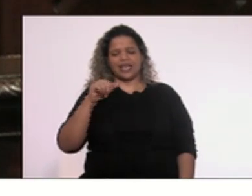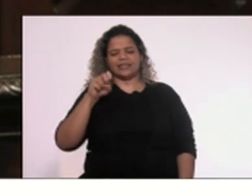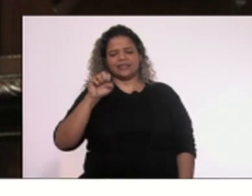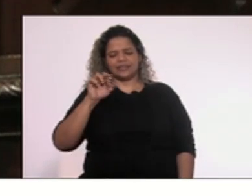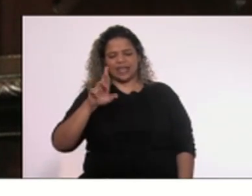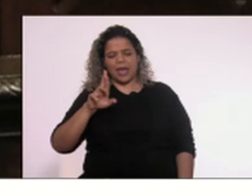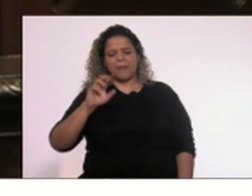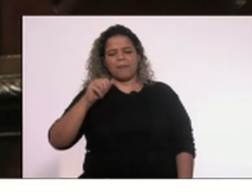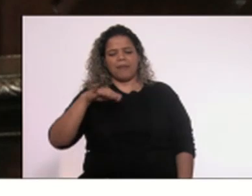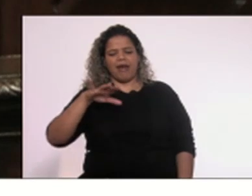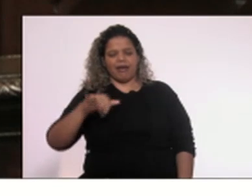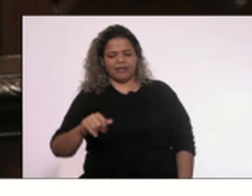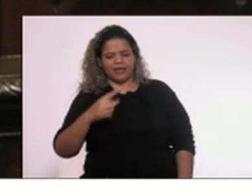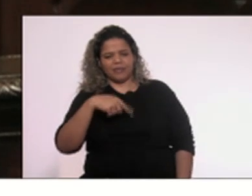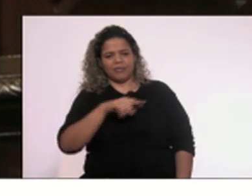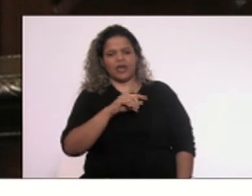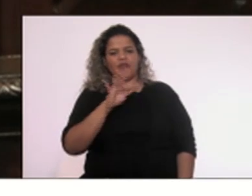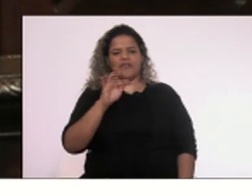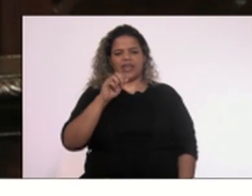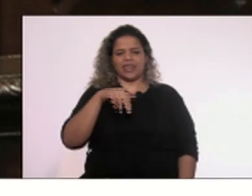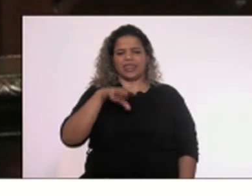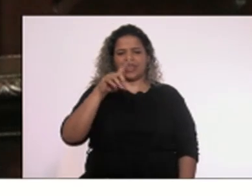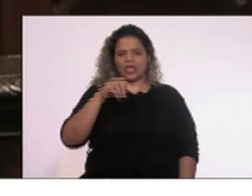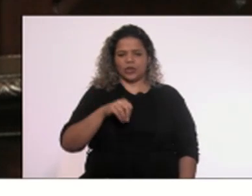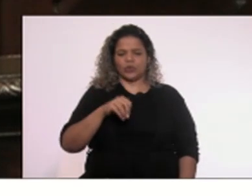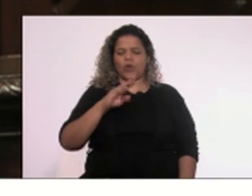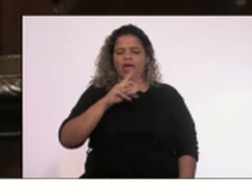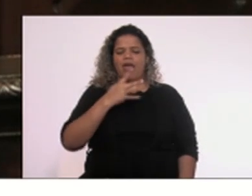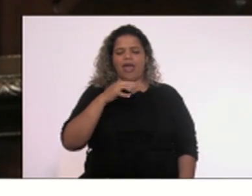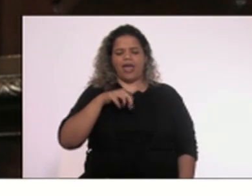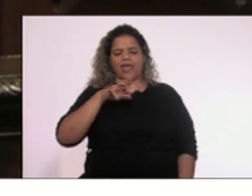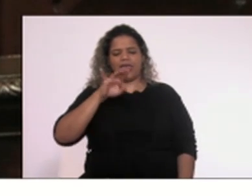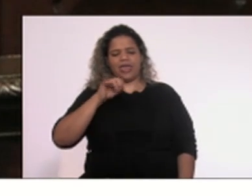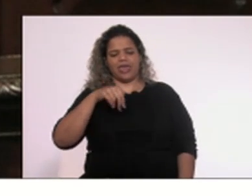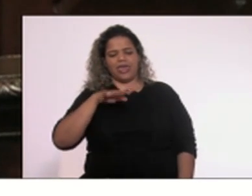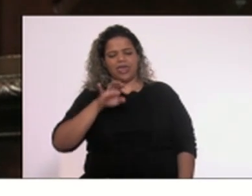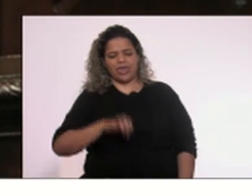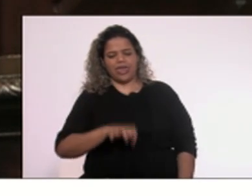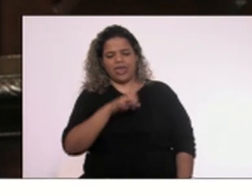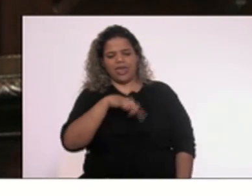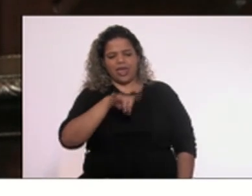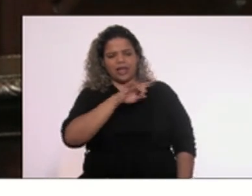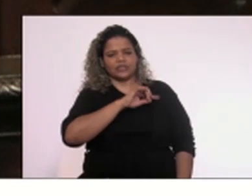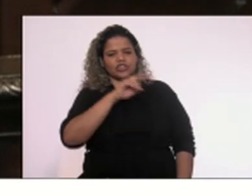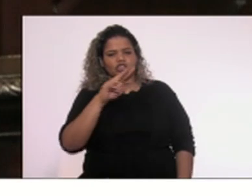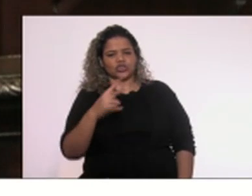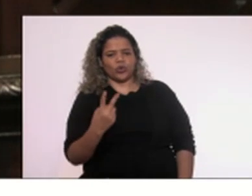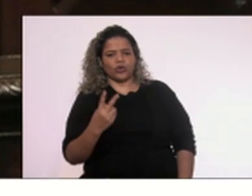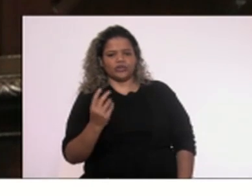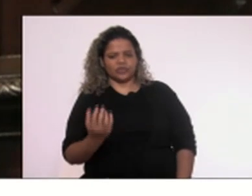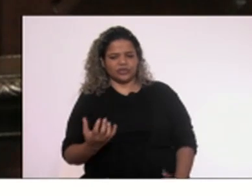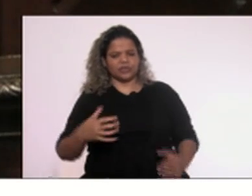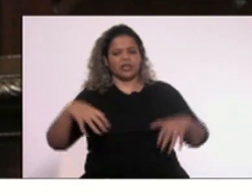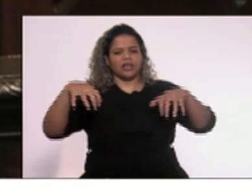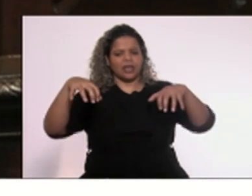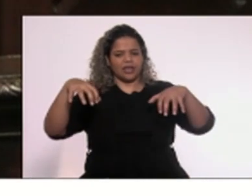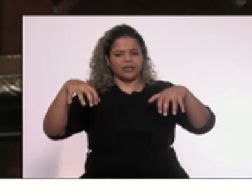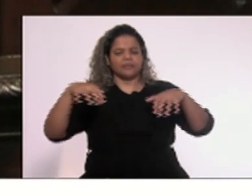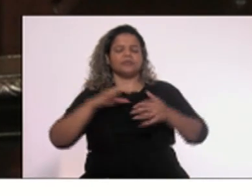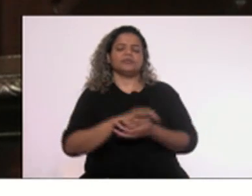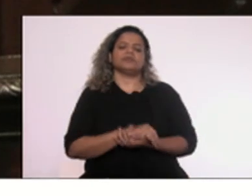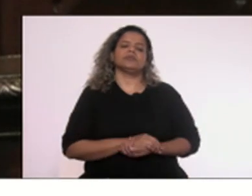mas para que o Fernando Henrique Cardoso, na sua reeleição, tivesse 2 palanques no estado do Rio de